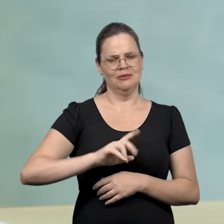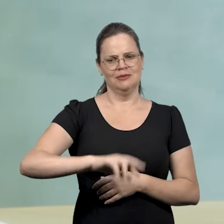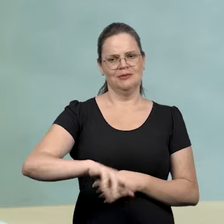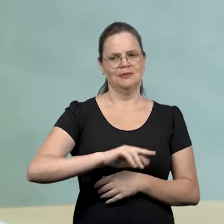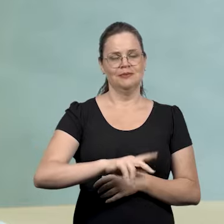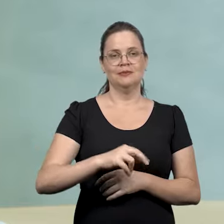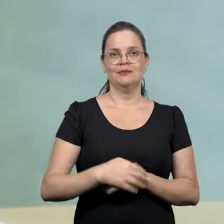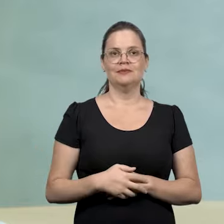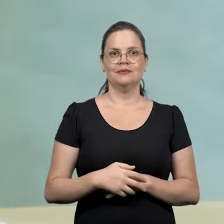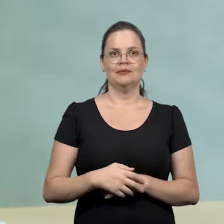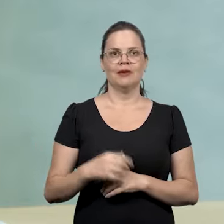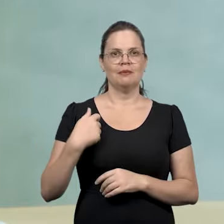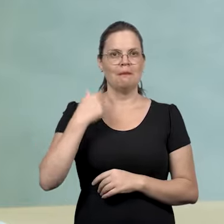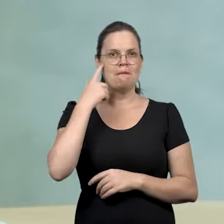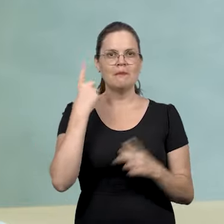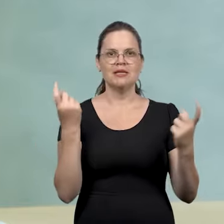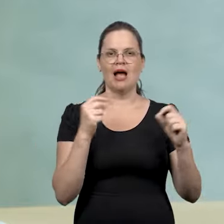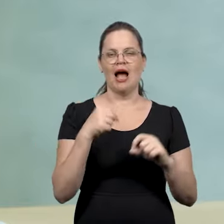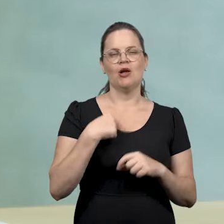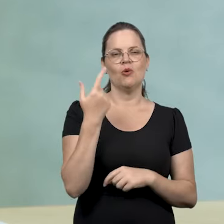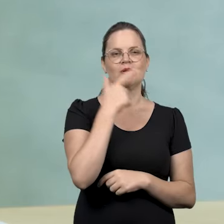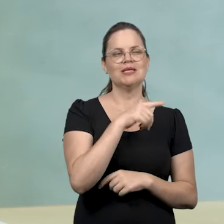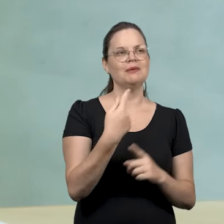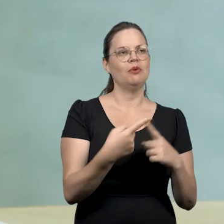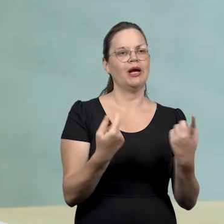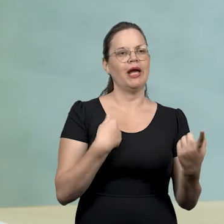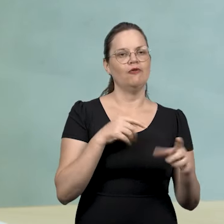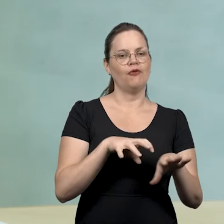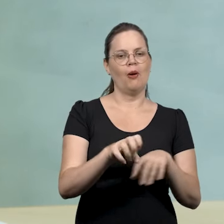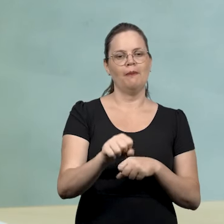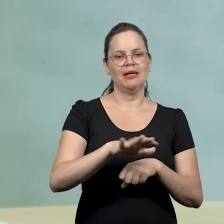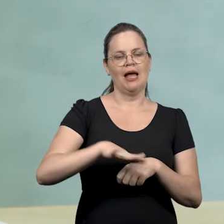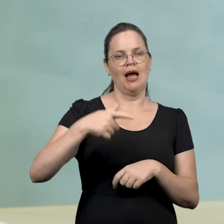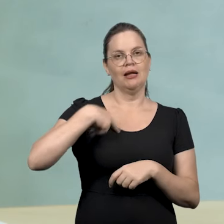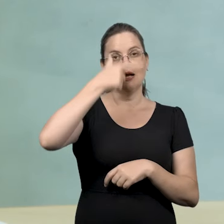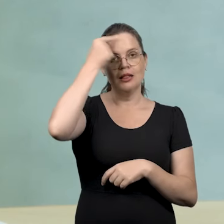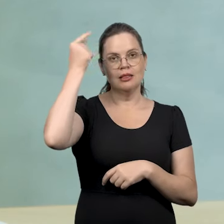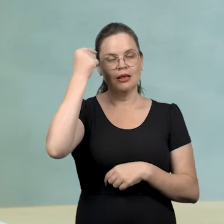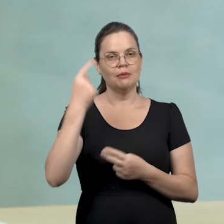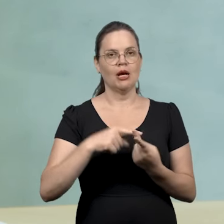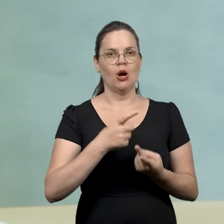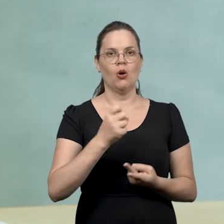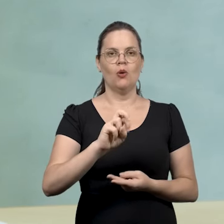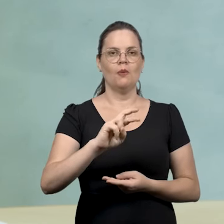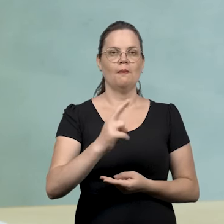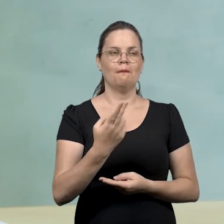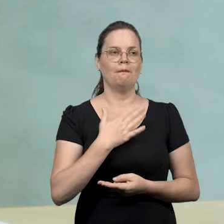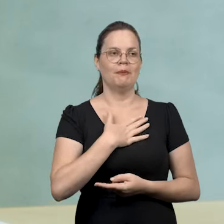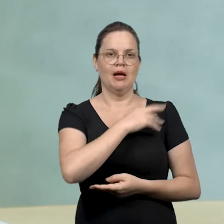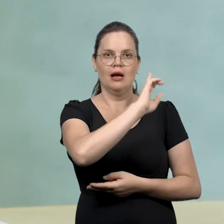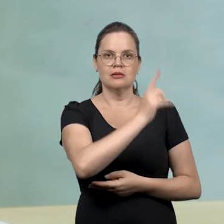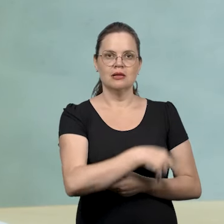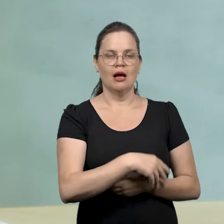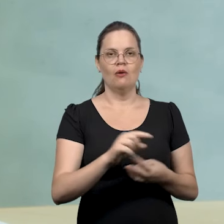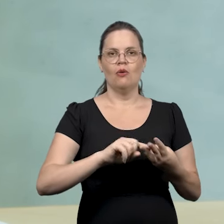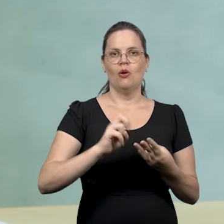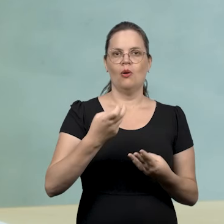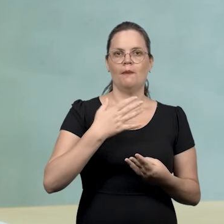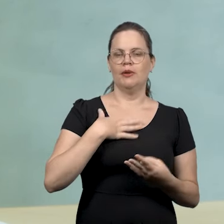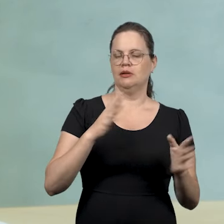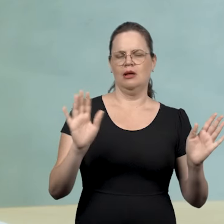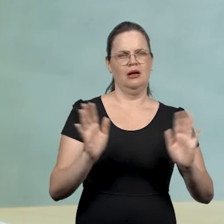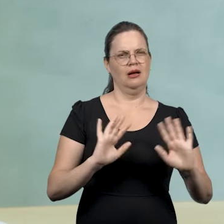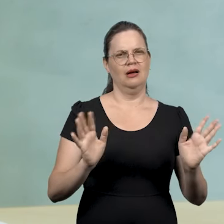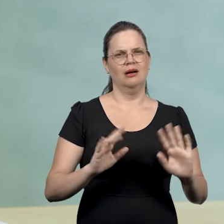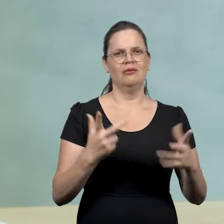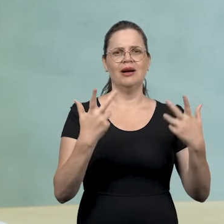uma formação acadêmica, com recursos humanos, né? Conforme a gente costuma dizer que Paulo foi criado aos pés de Gamaliel.